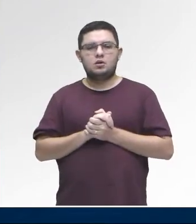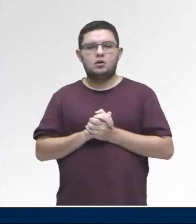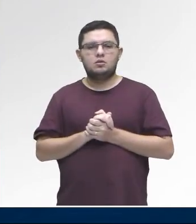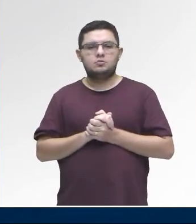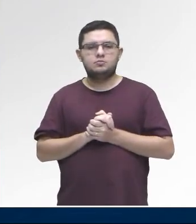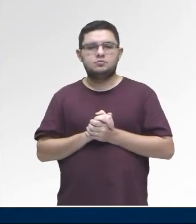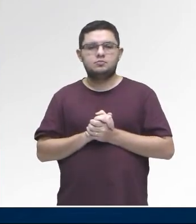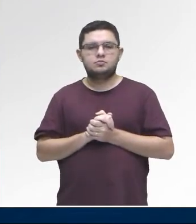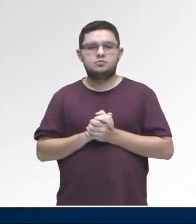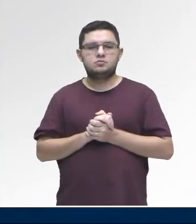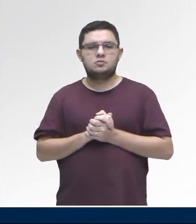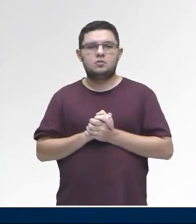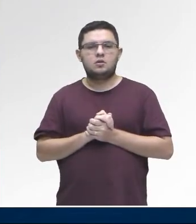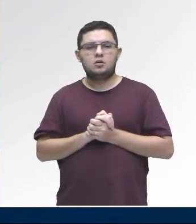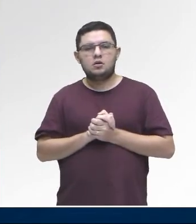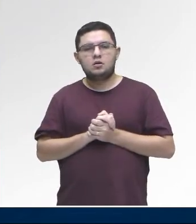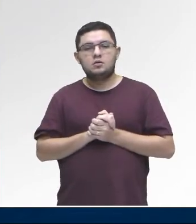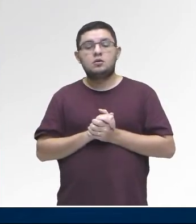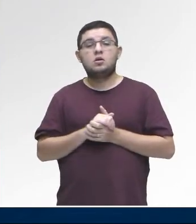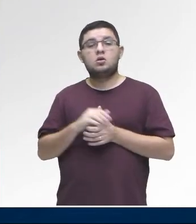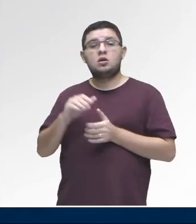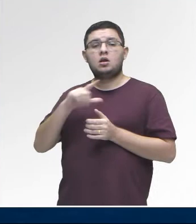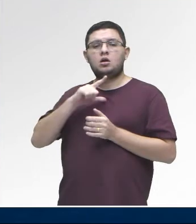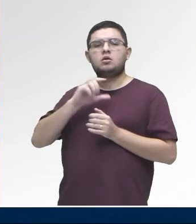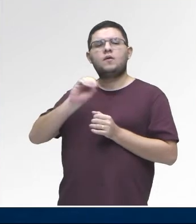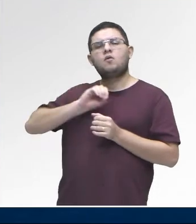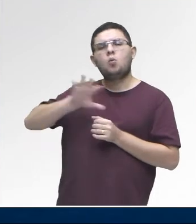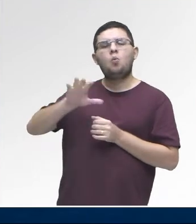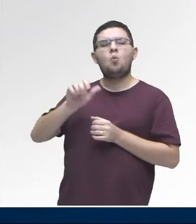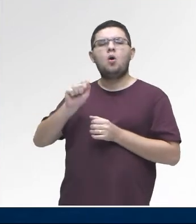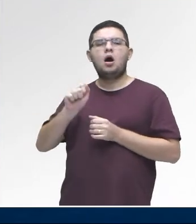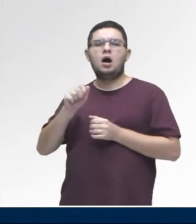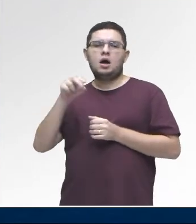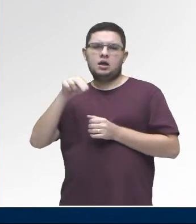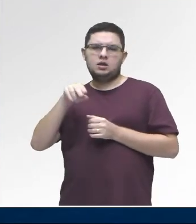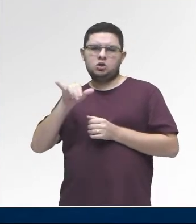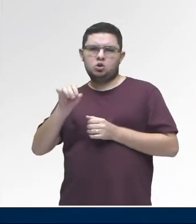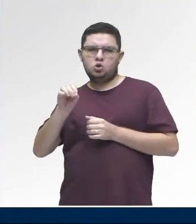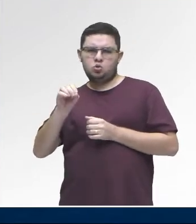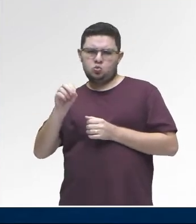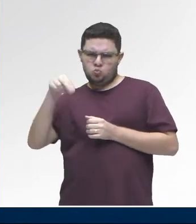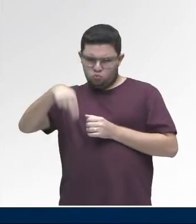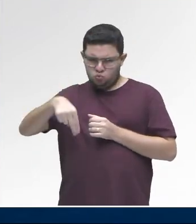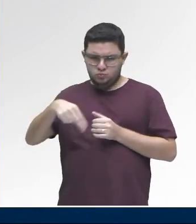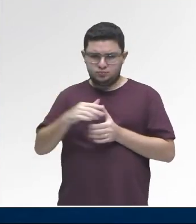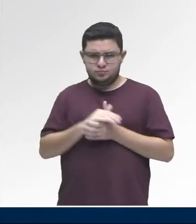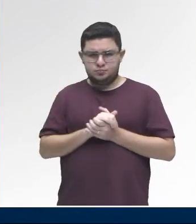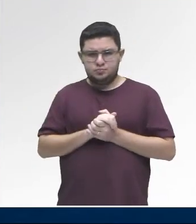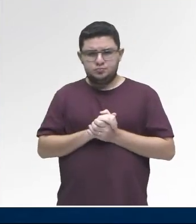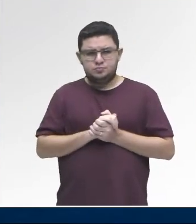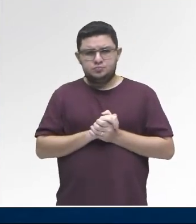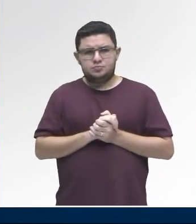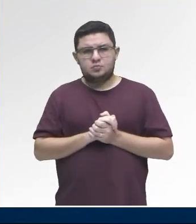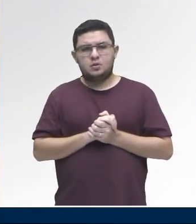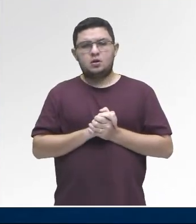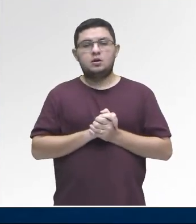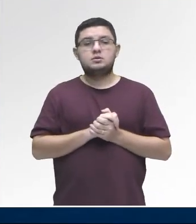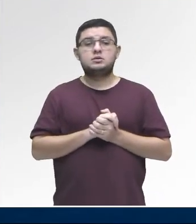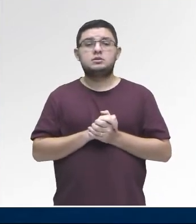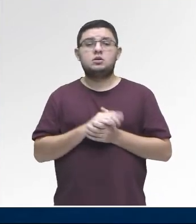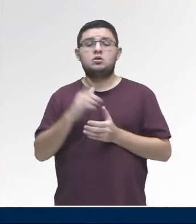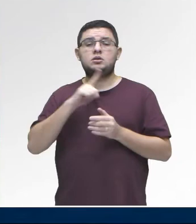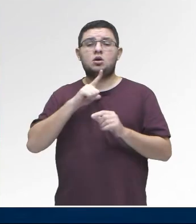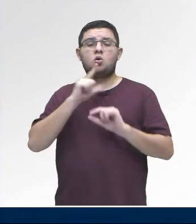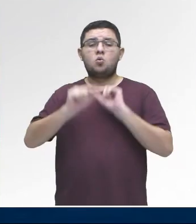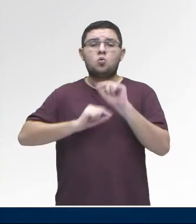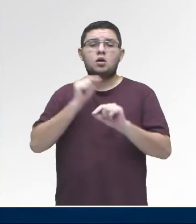OH-, chamado de hidroxila. A partir da equação de dissociação de